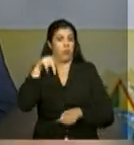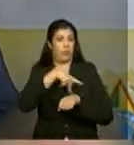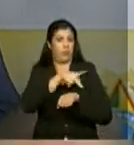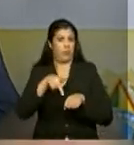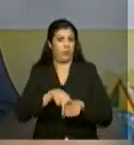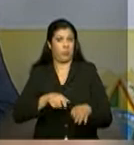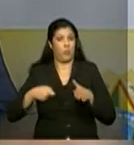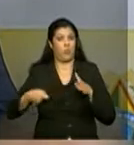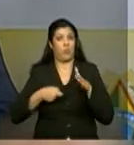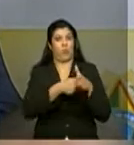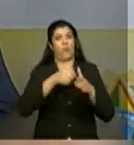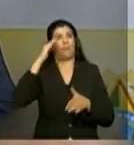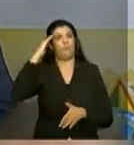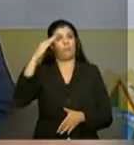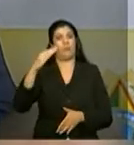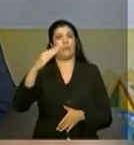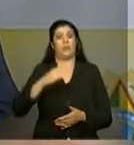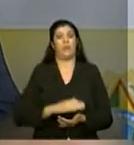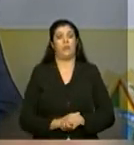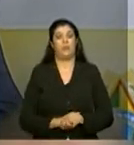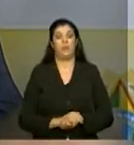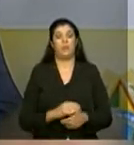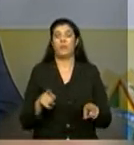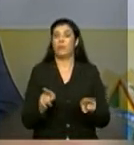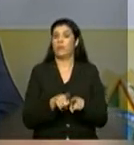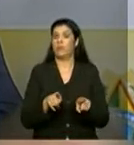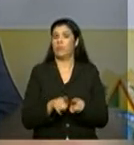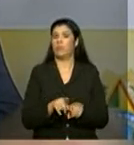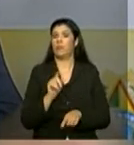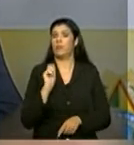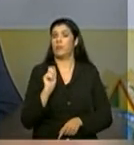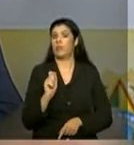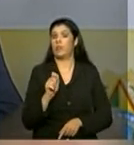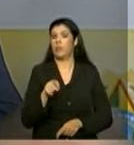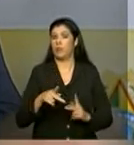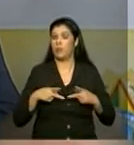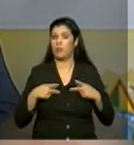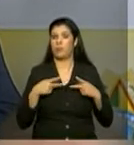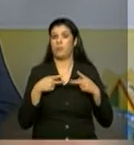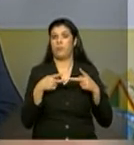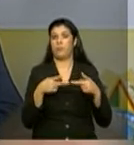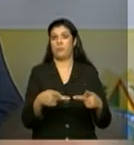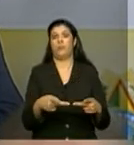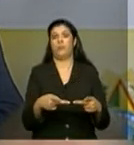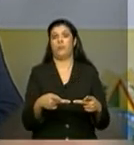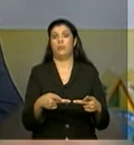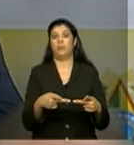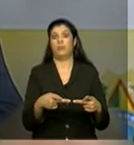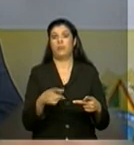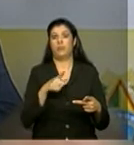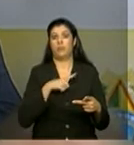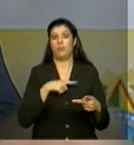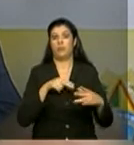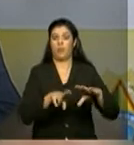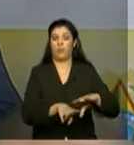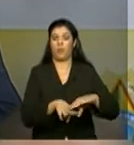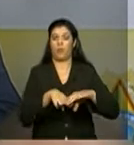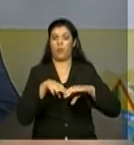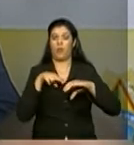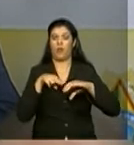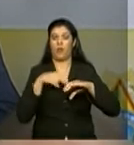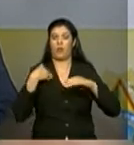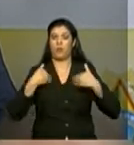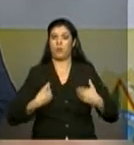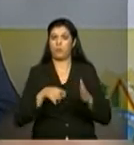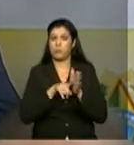civil militar e que este processo da exumação para poder